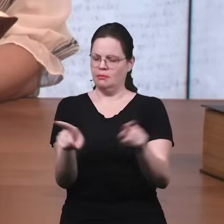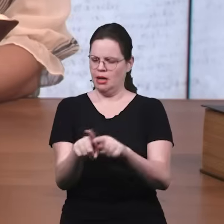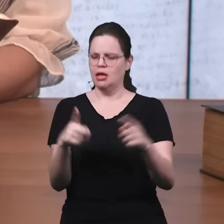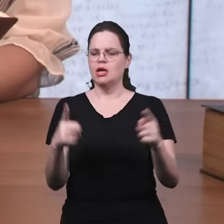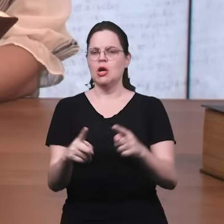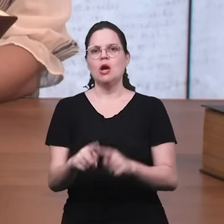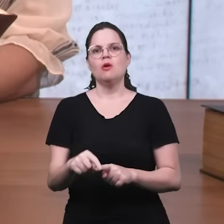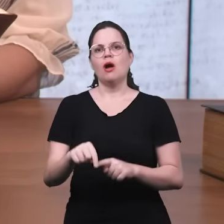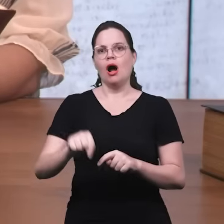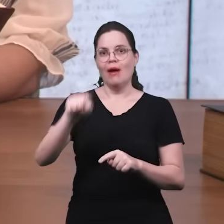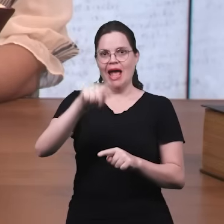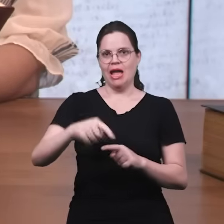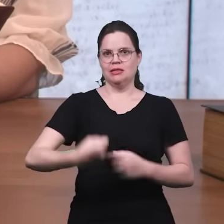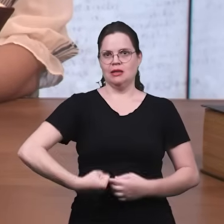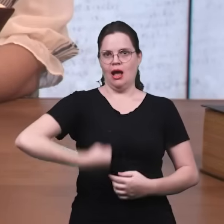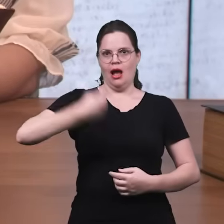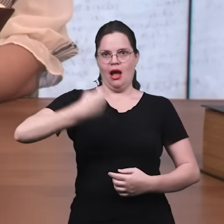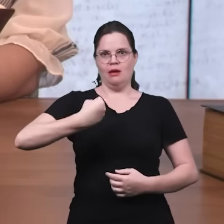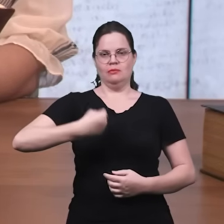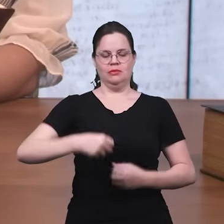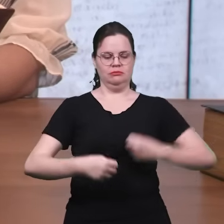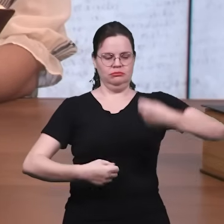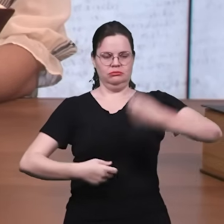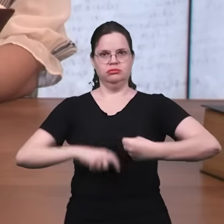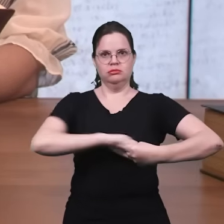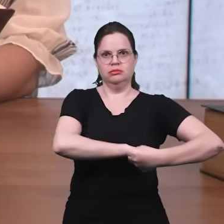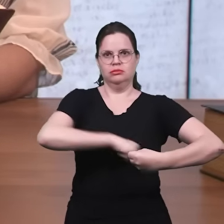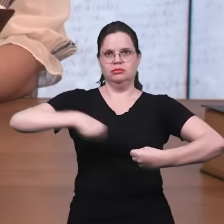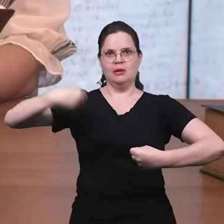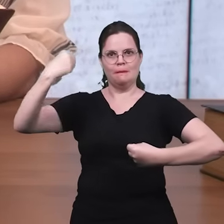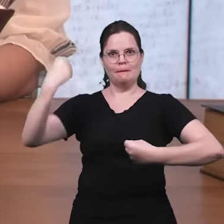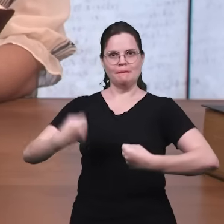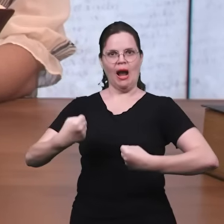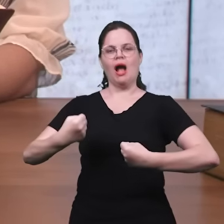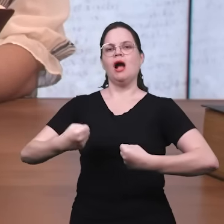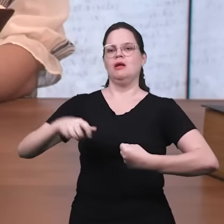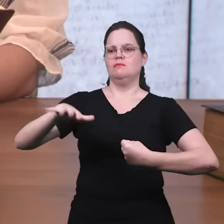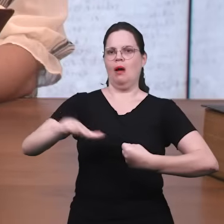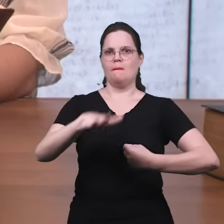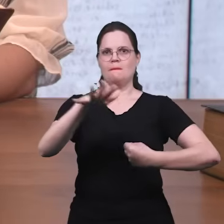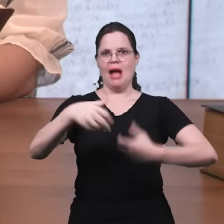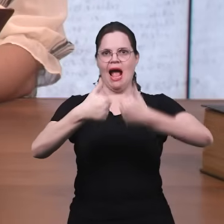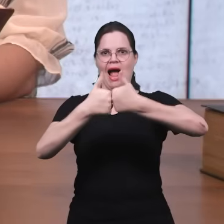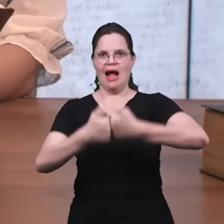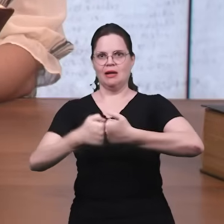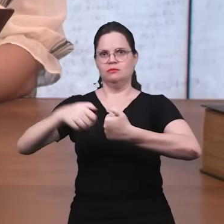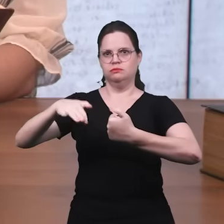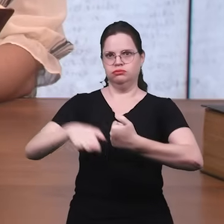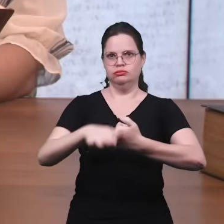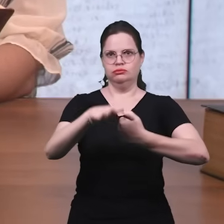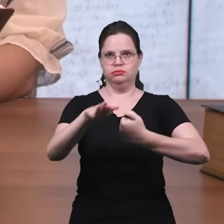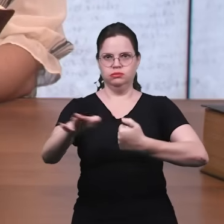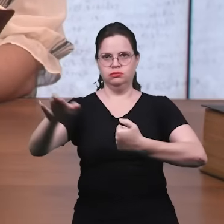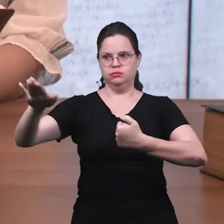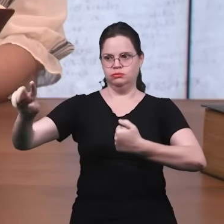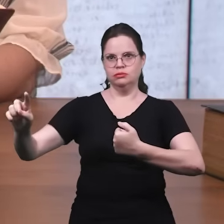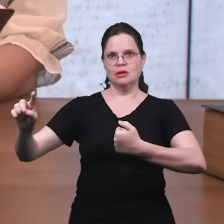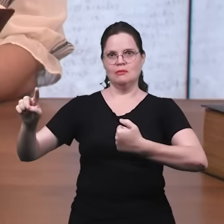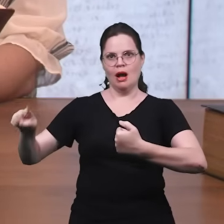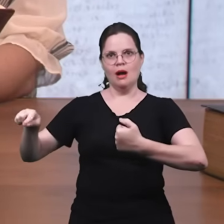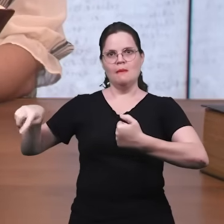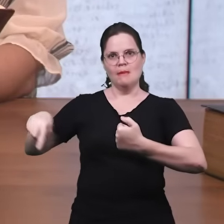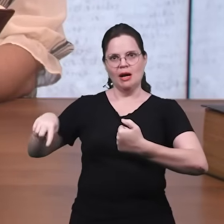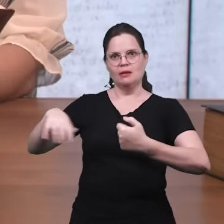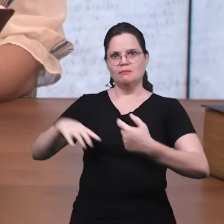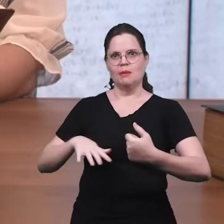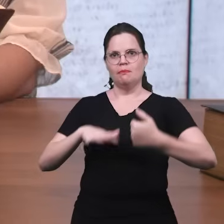cidade 7 vezes. Naquele dia, somente rodearam a cidade 7 vezes. E sucedeu